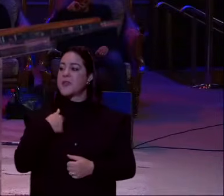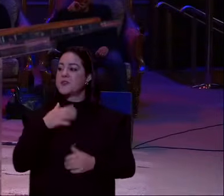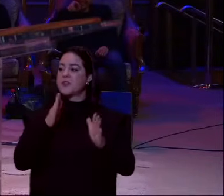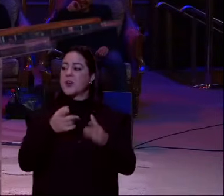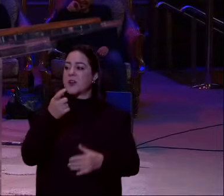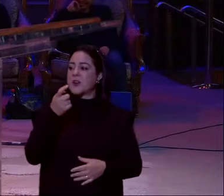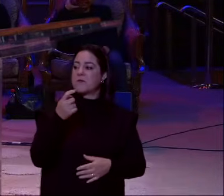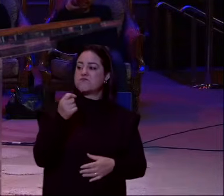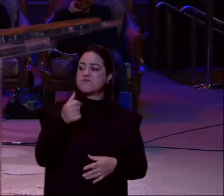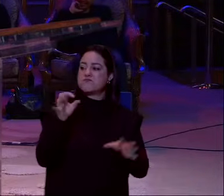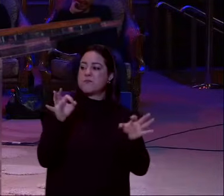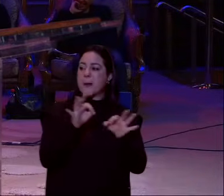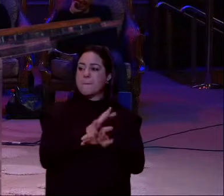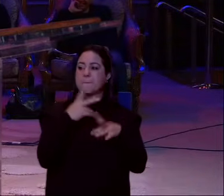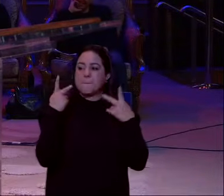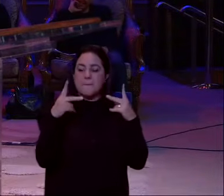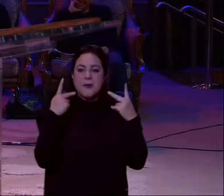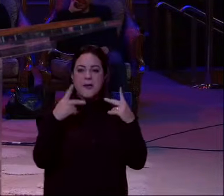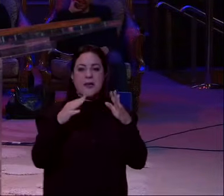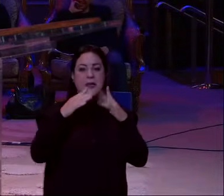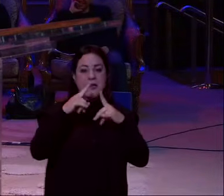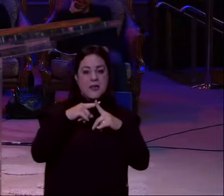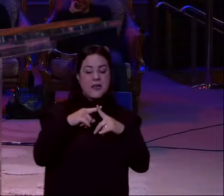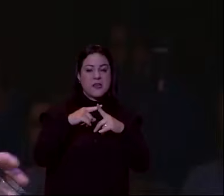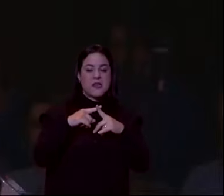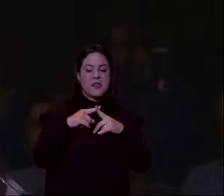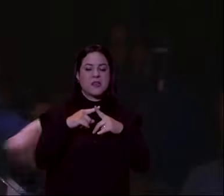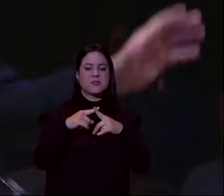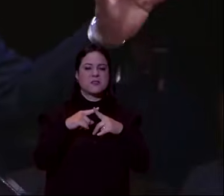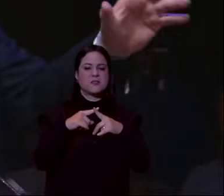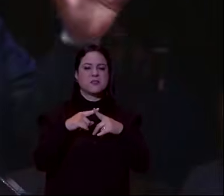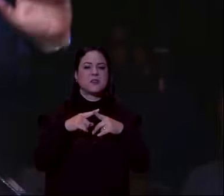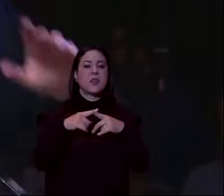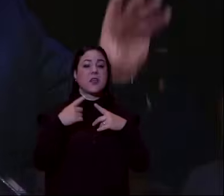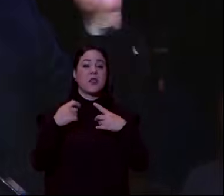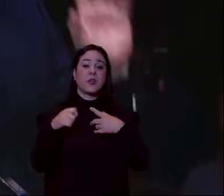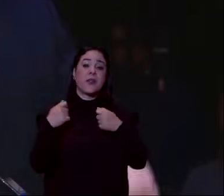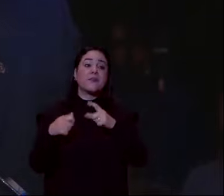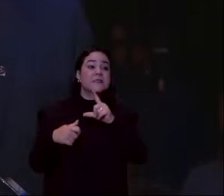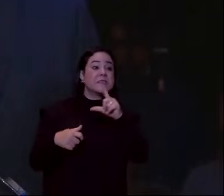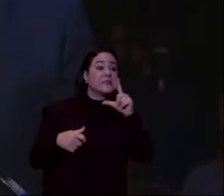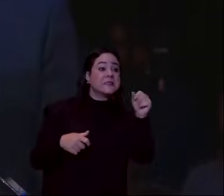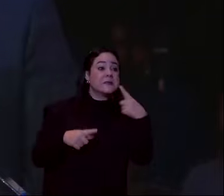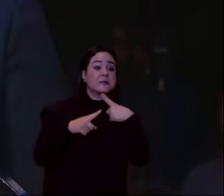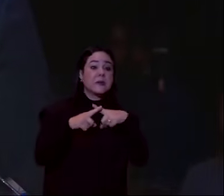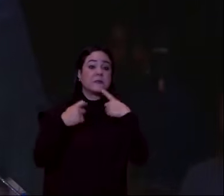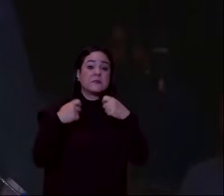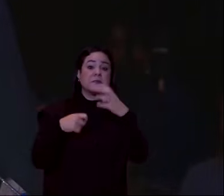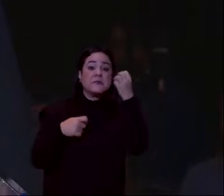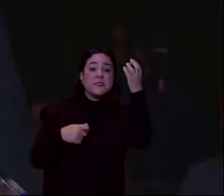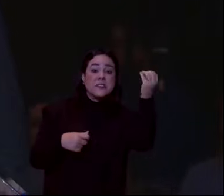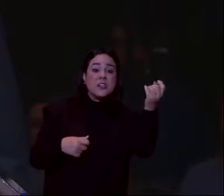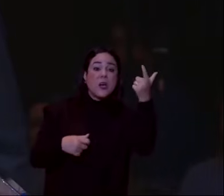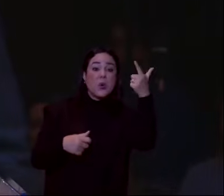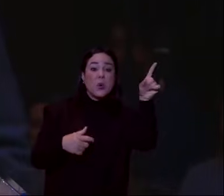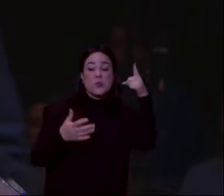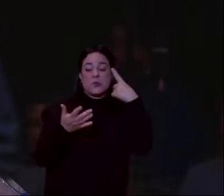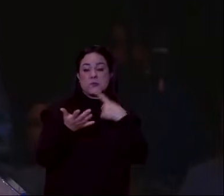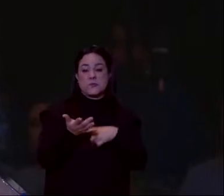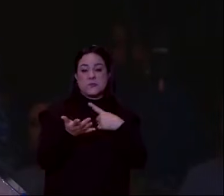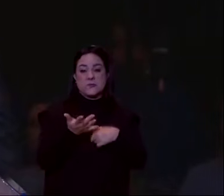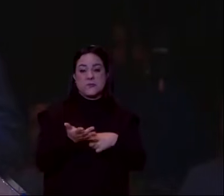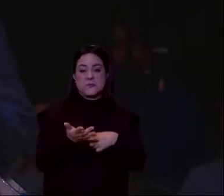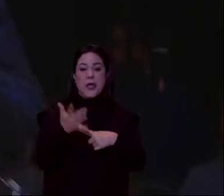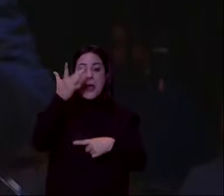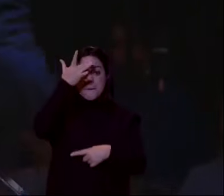pregar numa igreja, e eu estava saindo do púlpito, que eu tinha que viajar, porque eu tinha um compromisso depois, e aquela